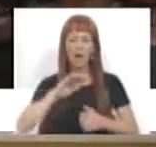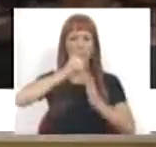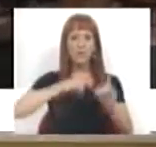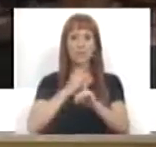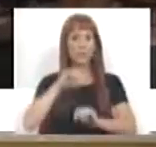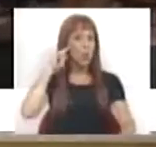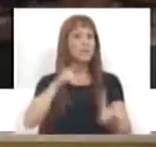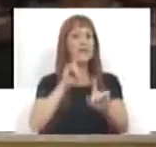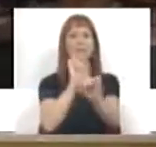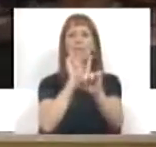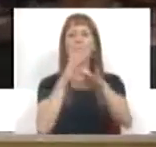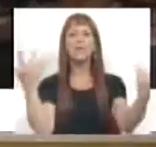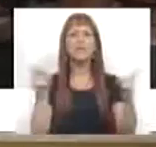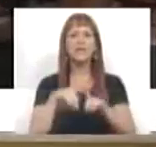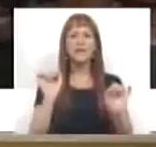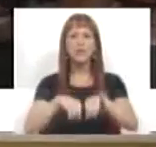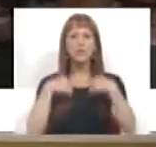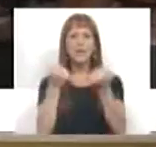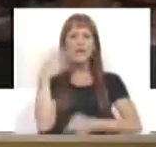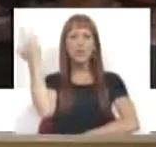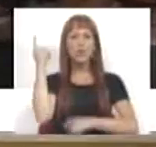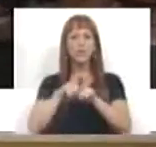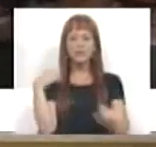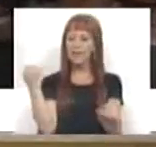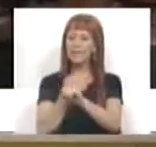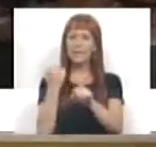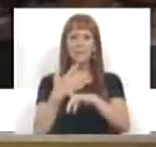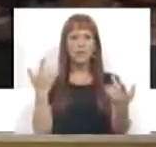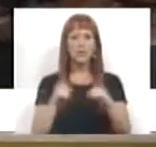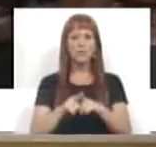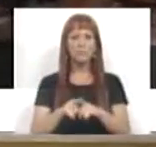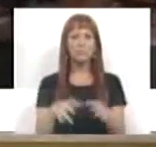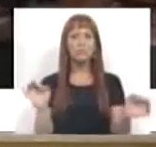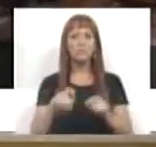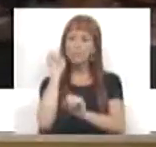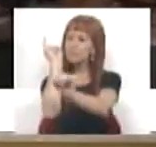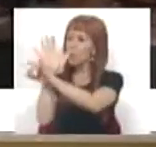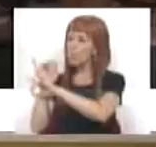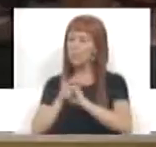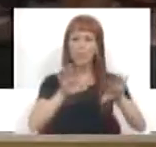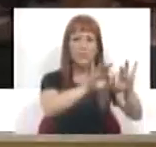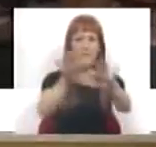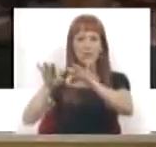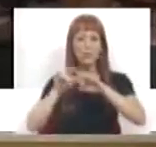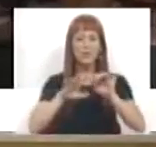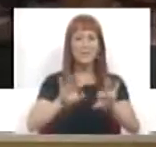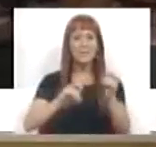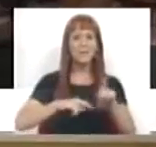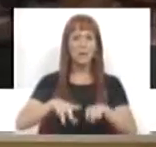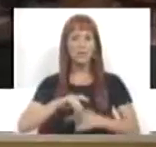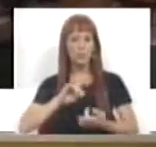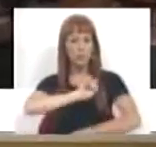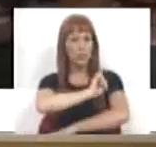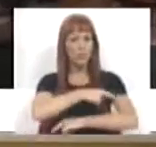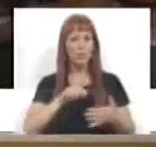Constituição mantém o seu objetivo: uma sociedade de cultura e trabalho, pluralismo e igualdade. E enquanto houver um